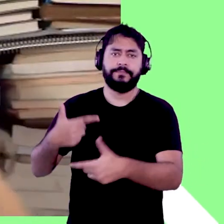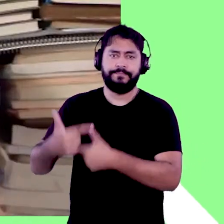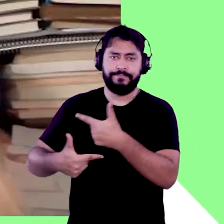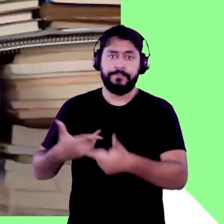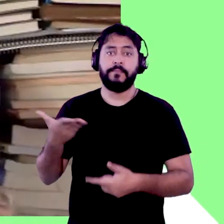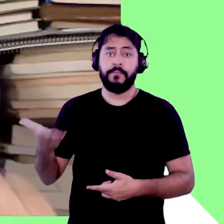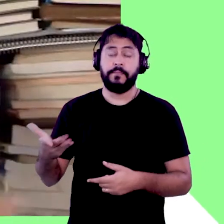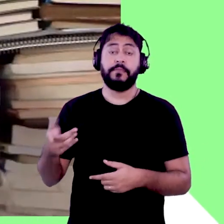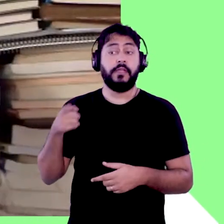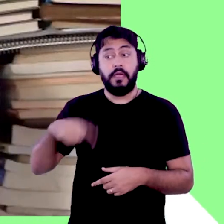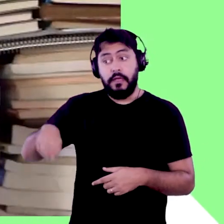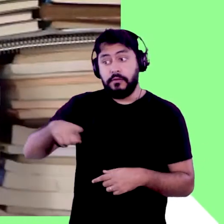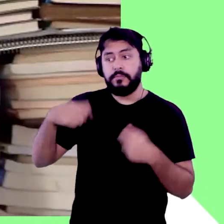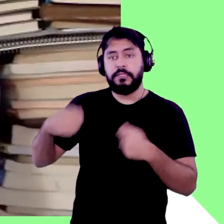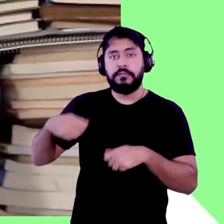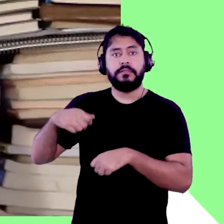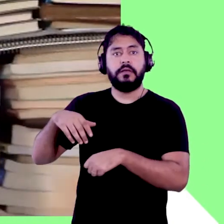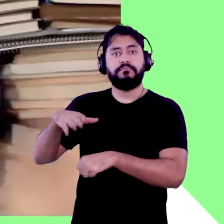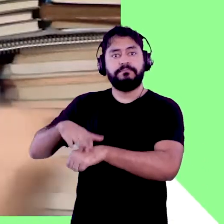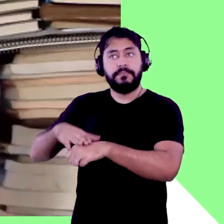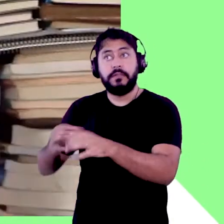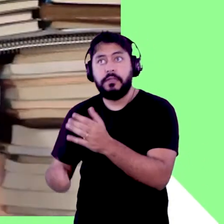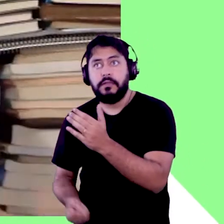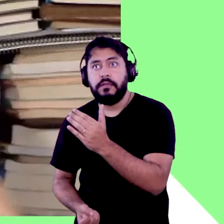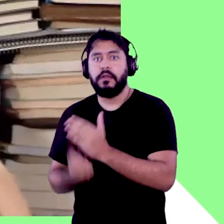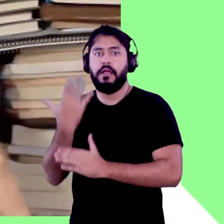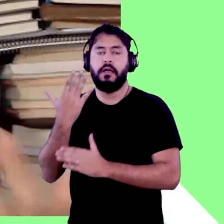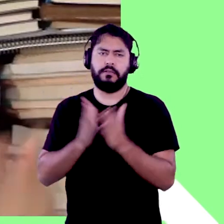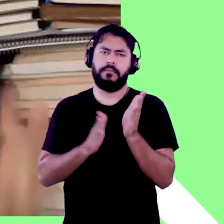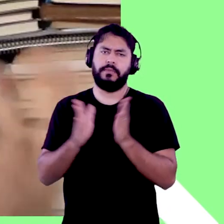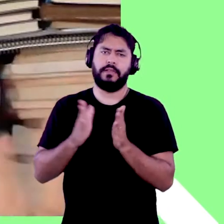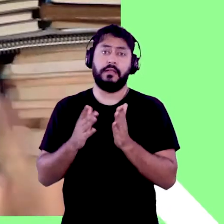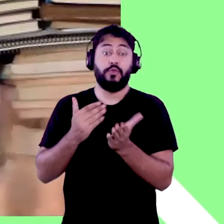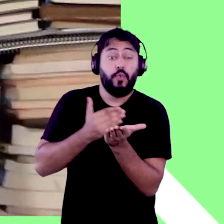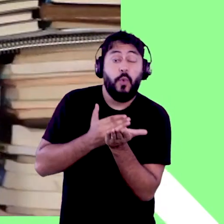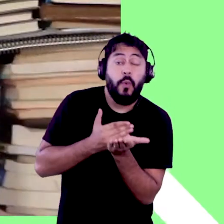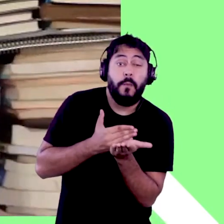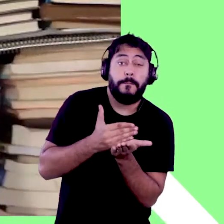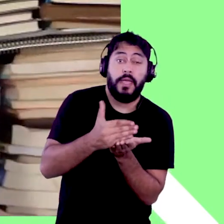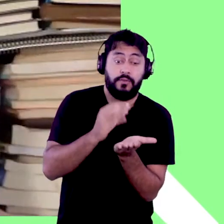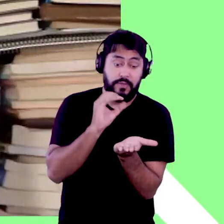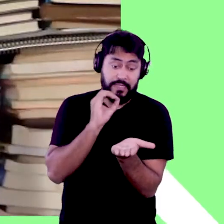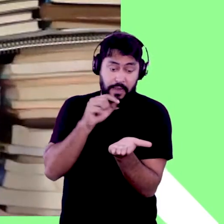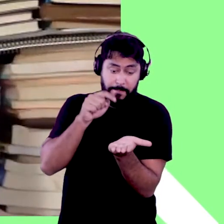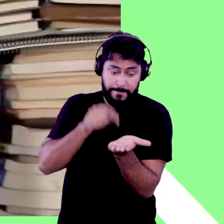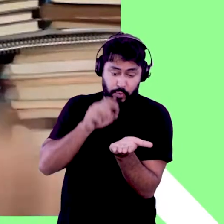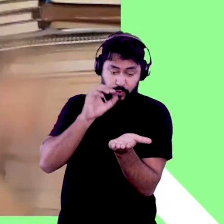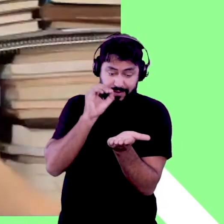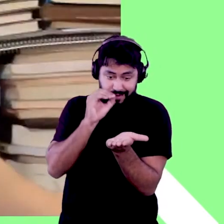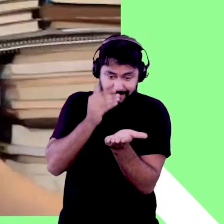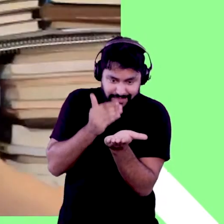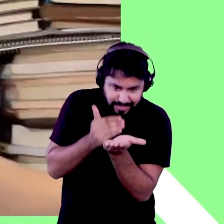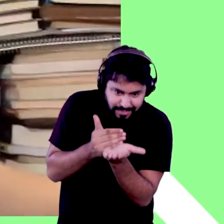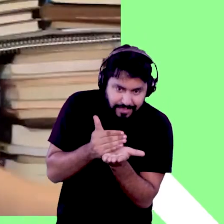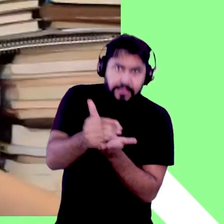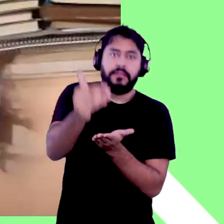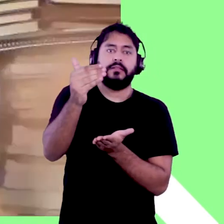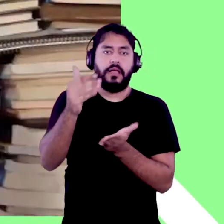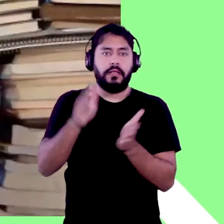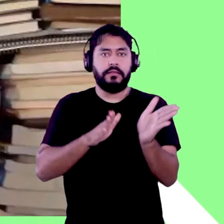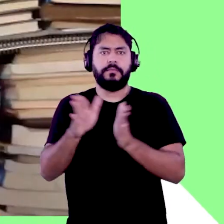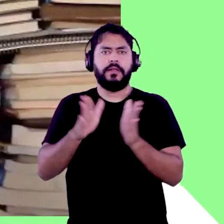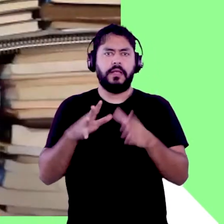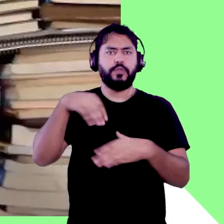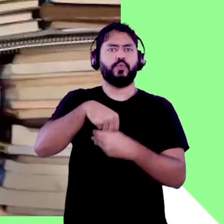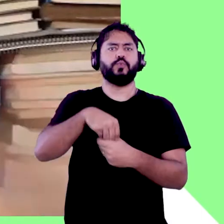realmente começarem a criar a partir do zero, né? Então, você ter essa mentalidade, qualquer coisa que a gente